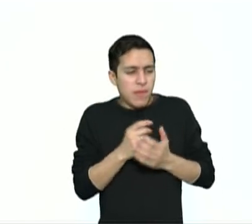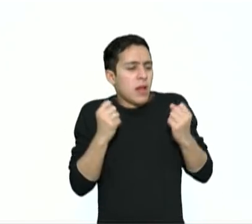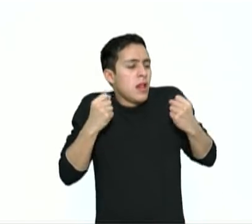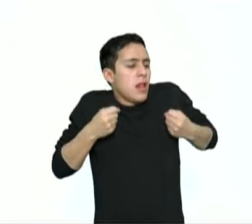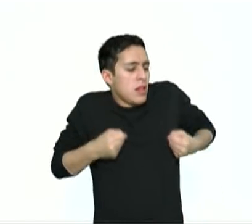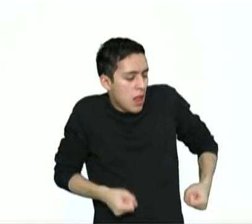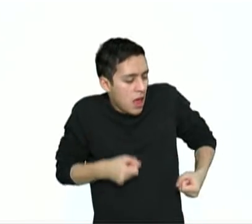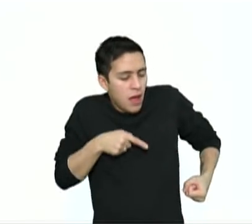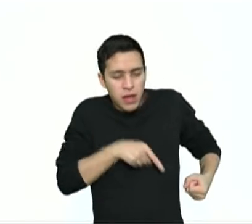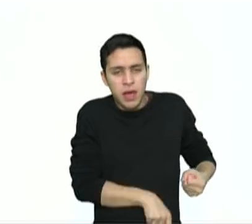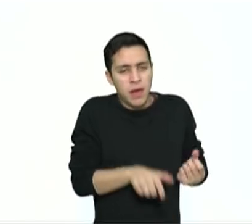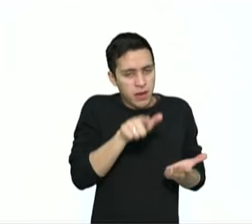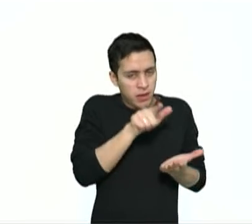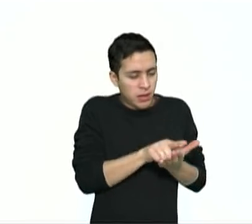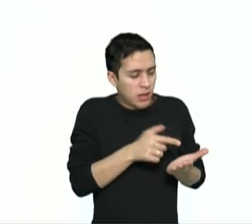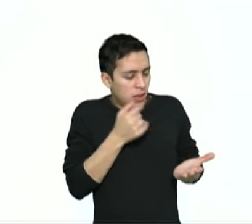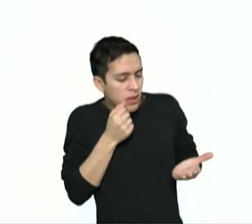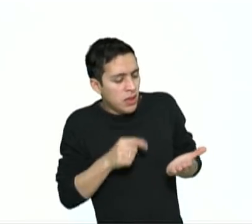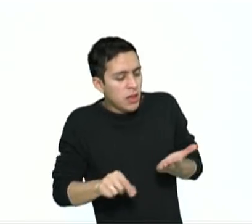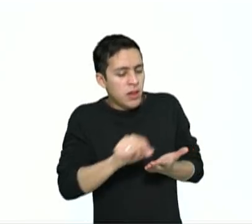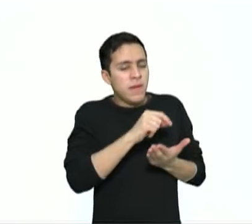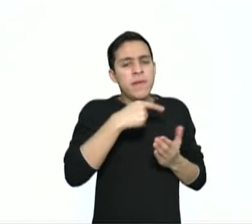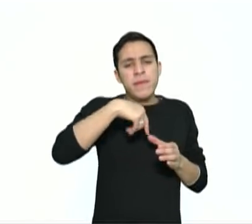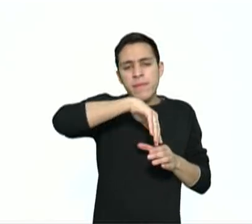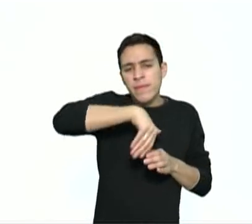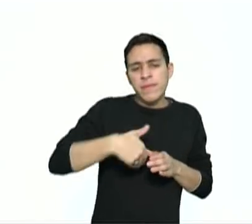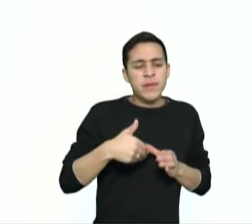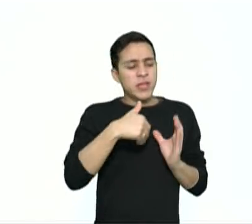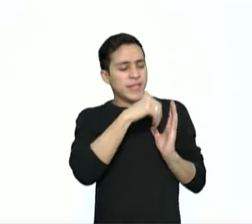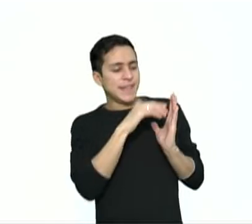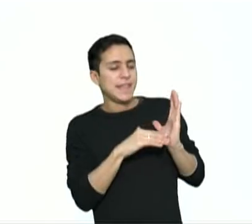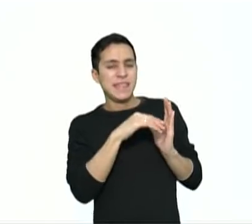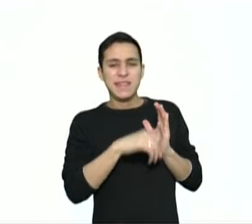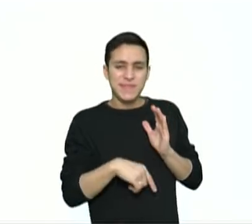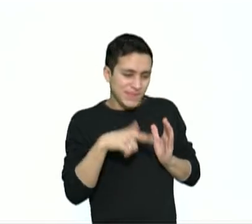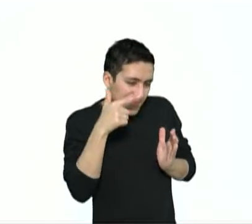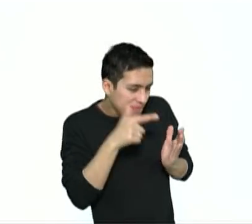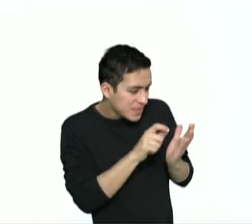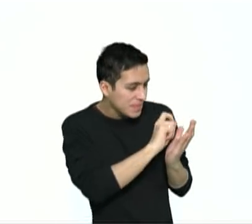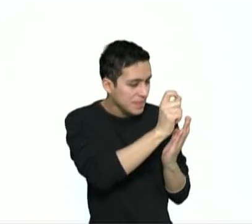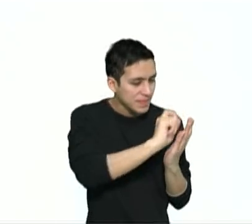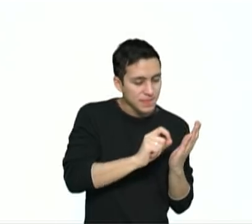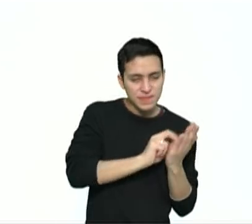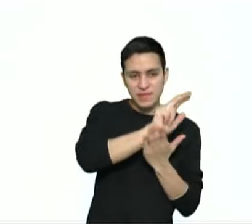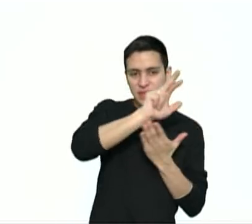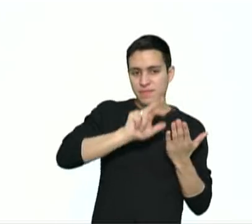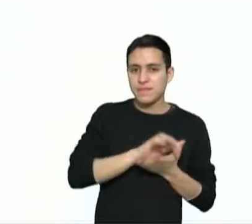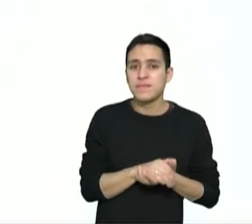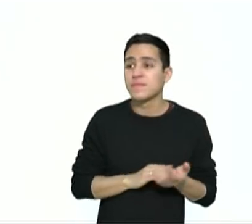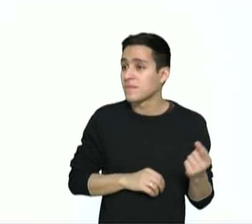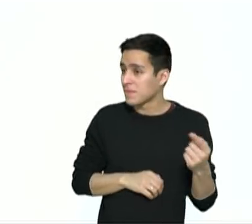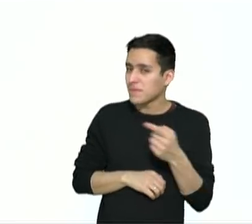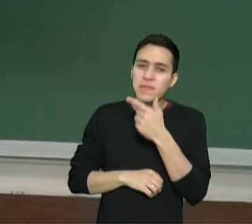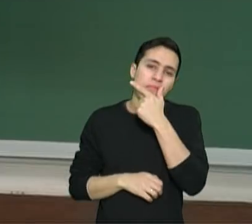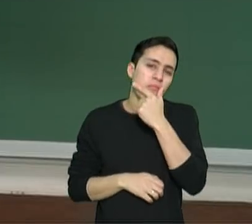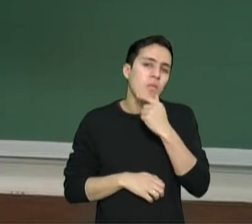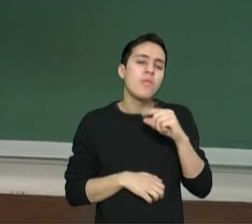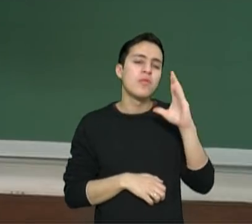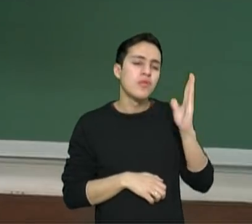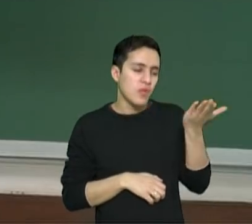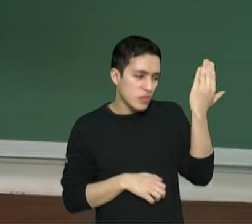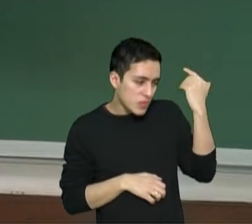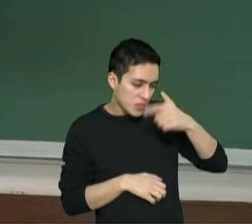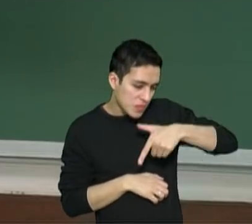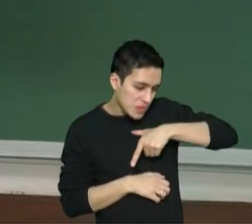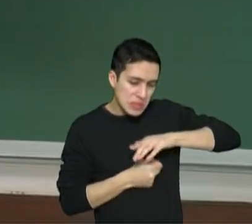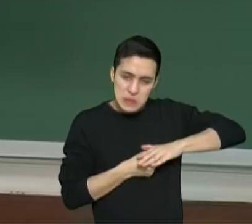papéis, lápis, tintas, entre outros materiais para criar suas obras. Então, ele trazia já a mala dele